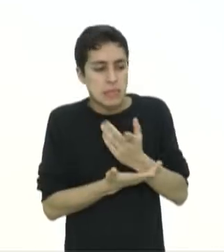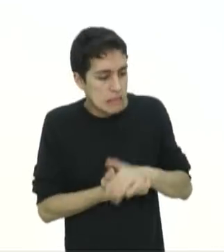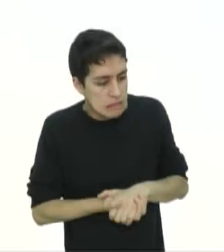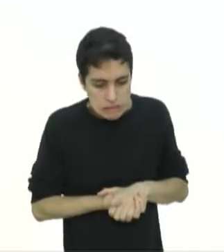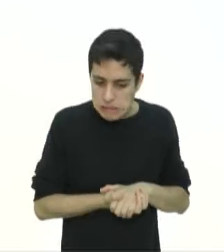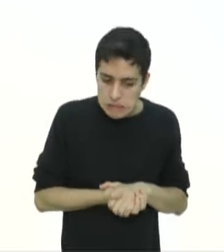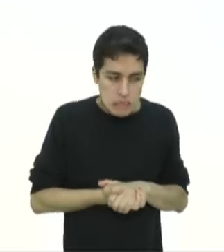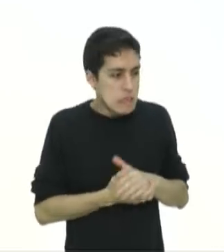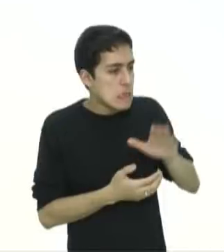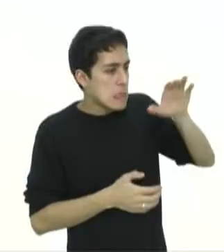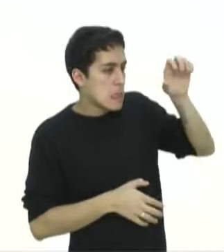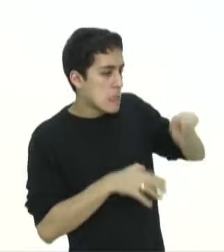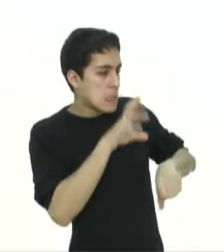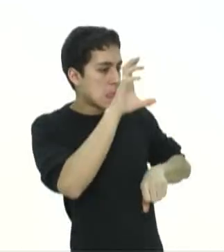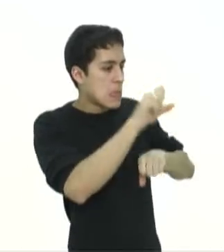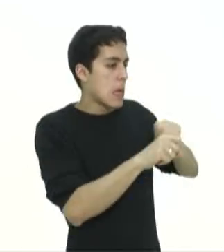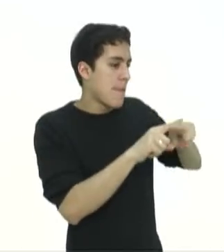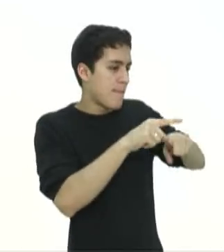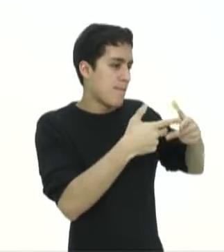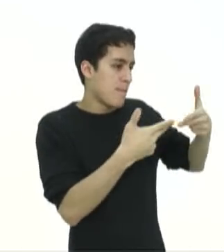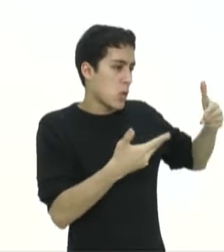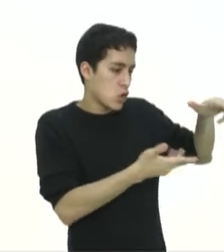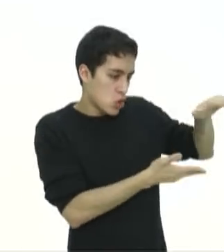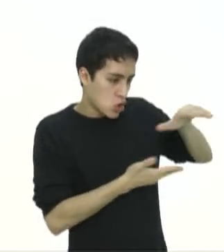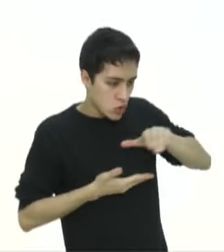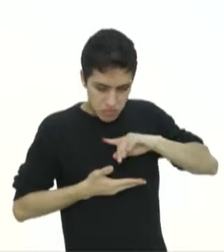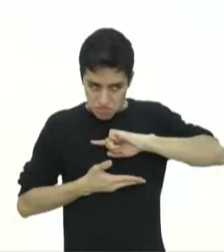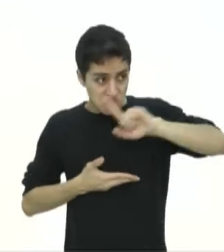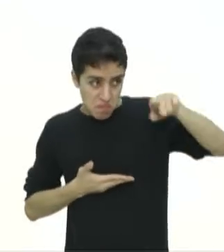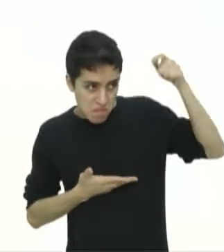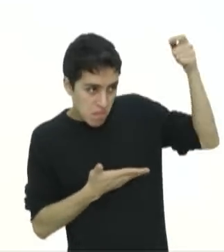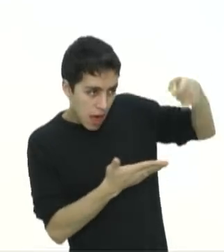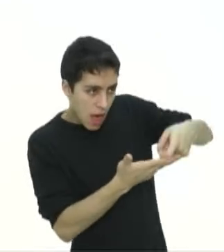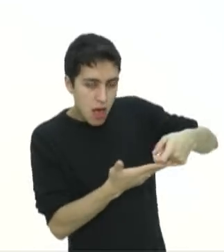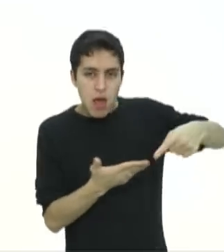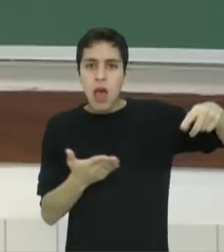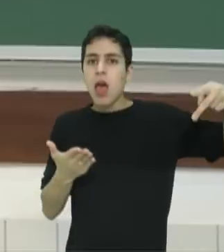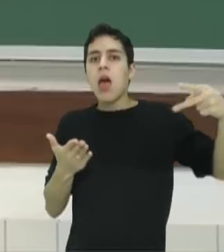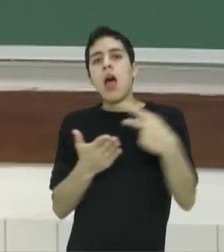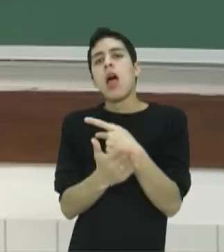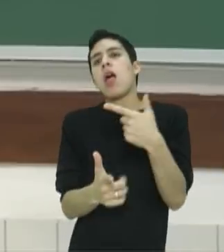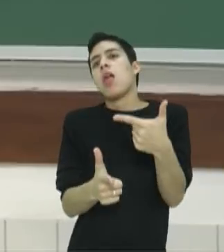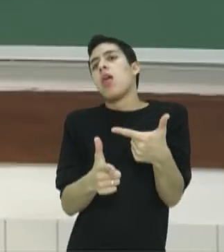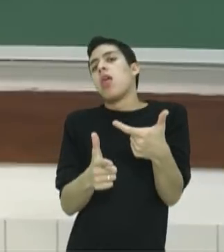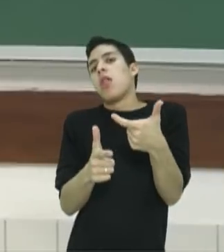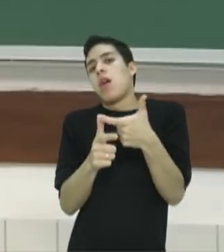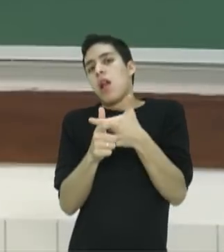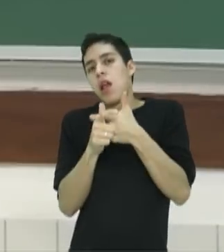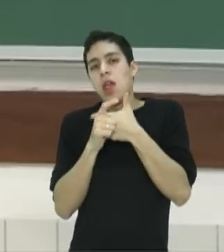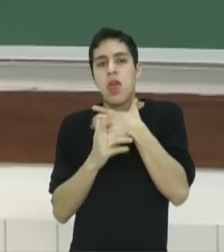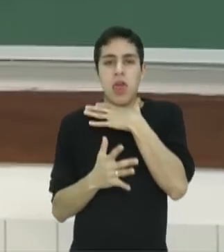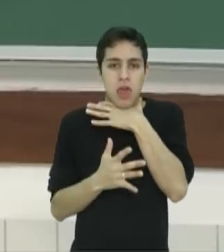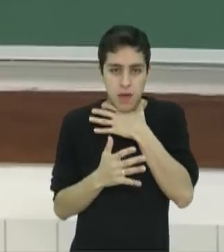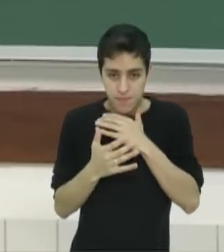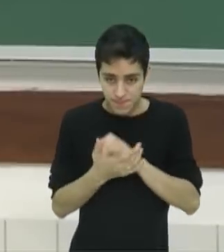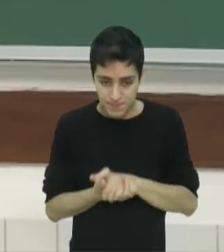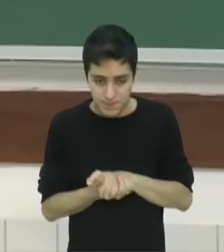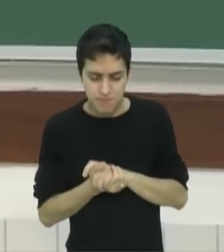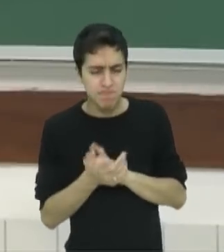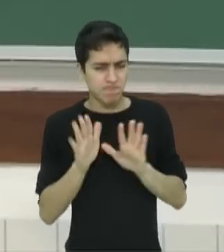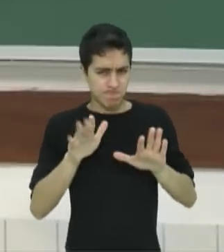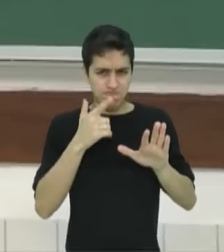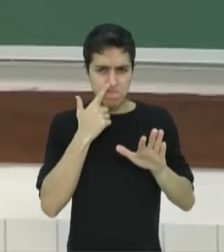produtos para pagar depois. E com isso eles endividavam. Ou seja, deixa eu explicar isso aqui para vocês. Os imigrantes chegavam para